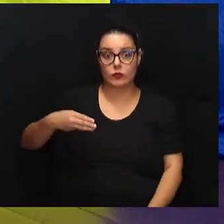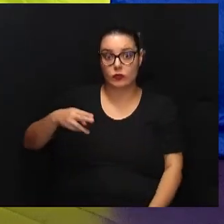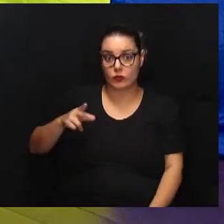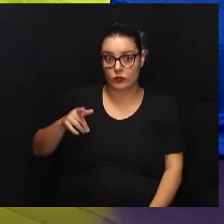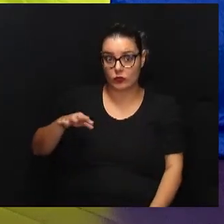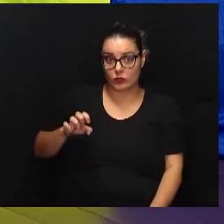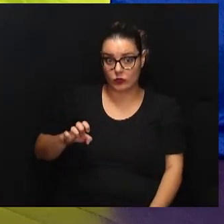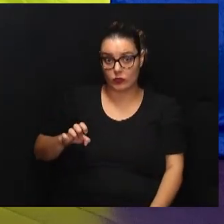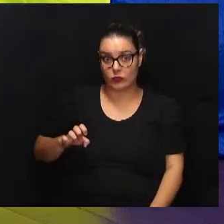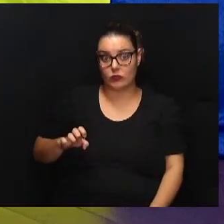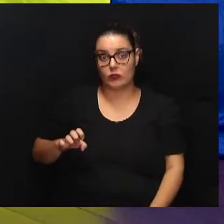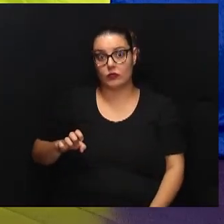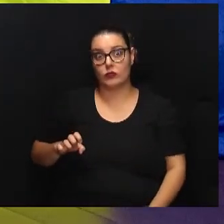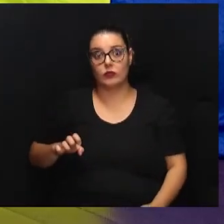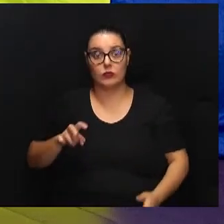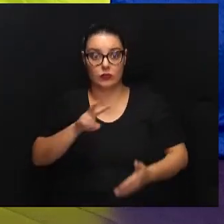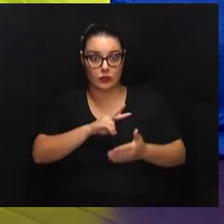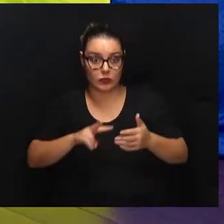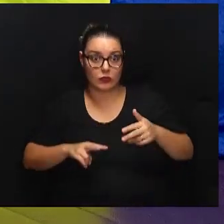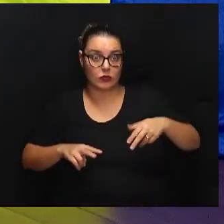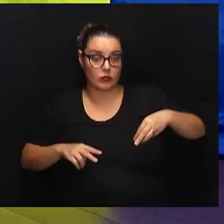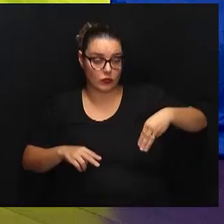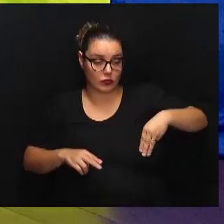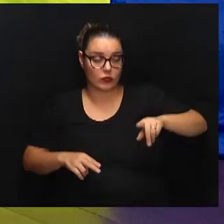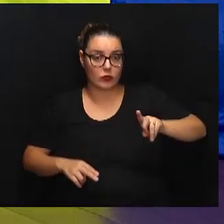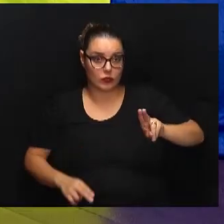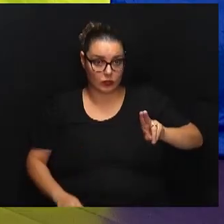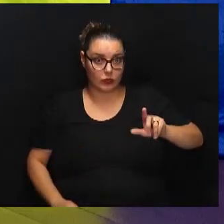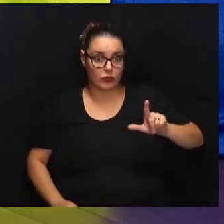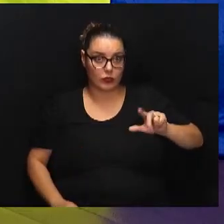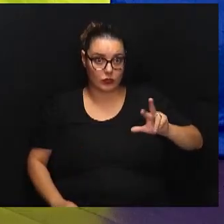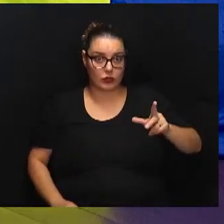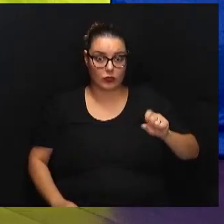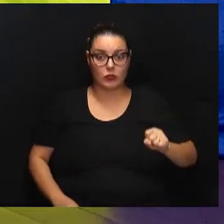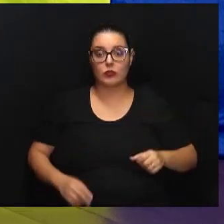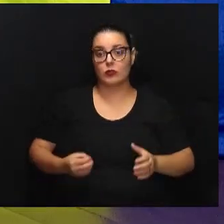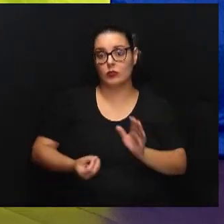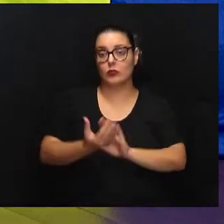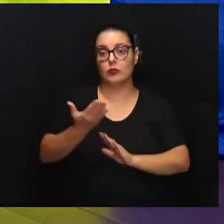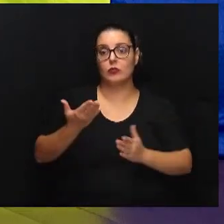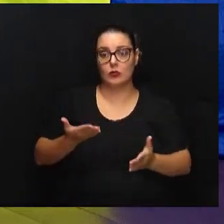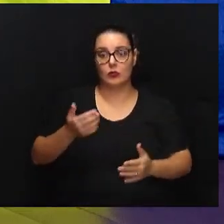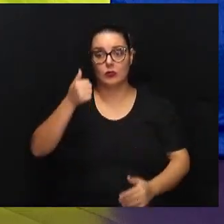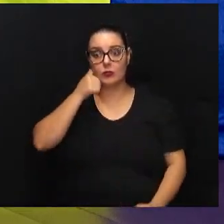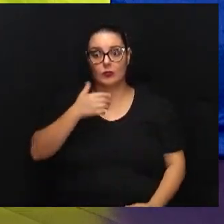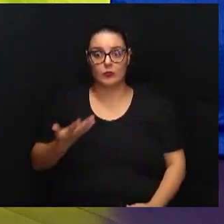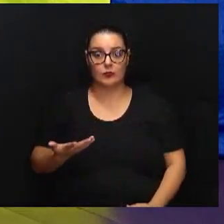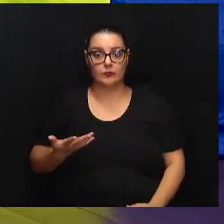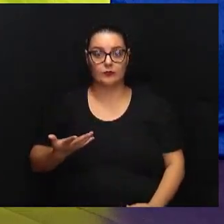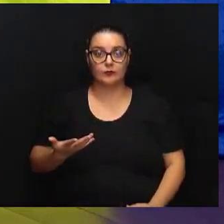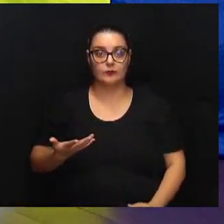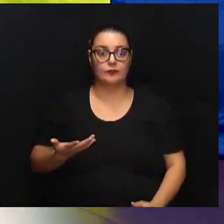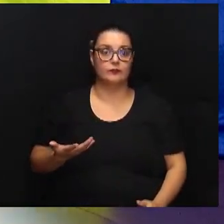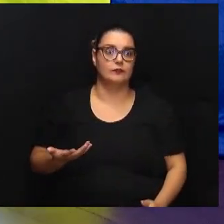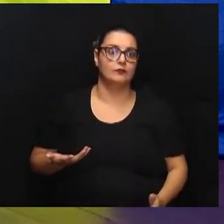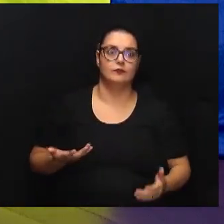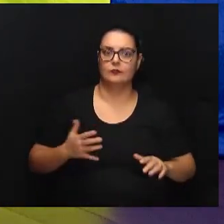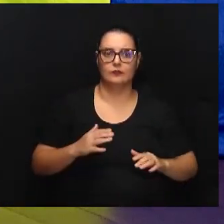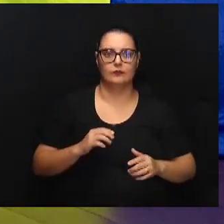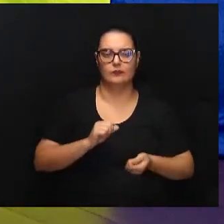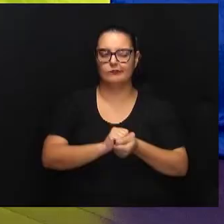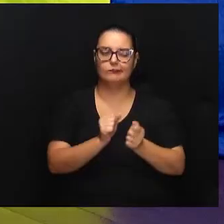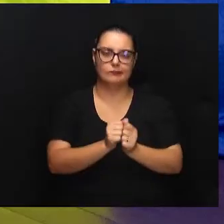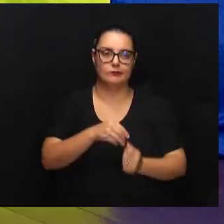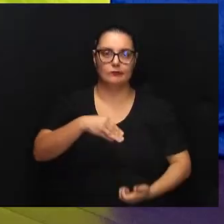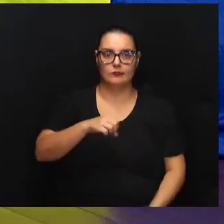E a gente, o Mulheres que Leem Mulheres, do qual eu faço parte hoje, ele nasceu desse reencontro dessas mulheres. A gente falou, a gente